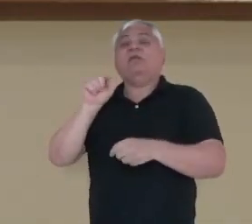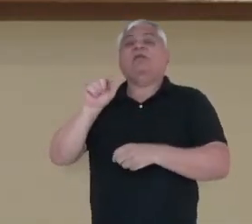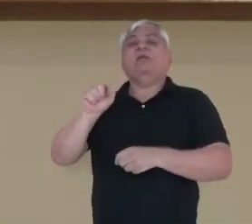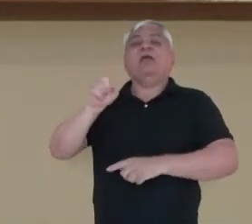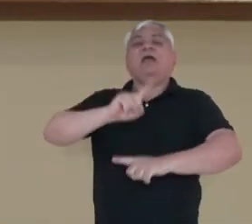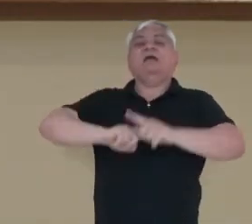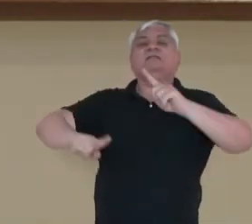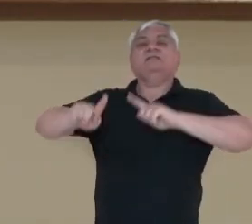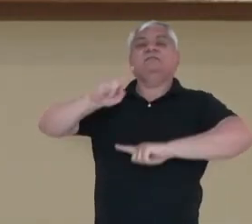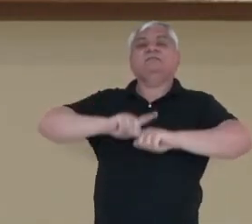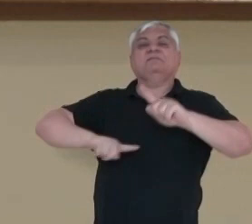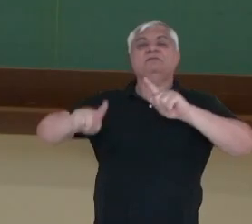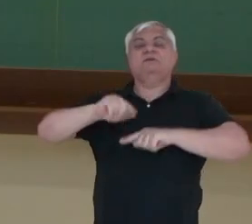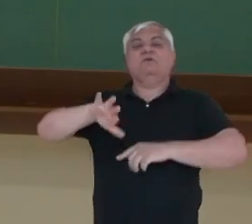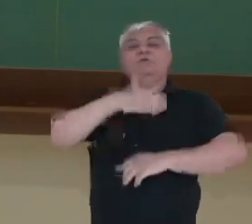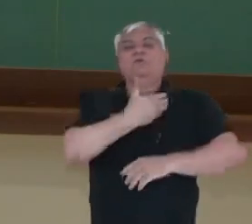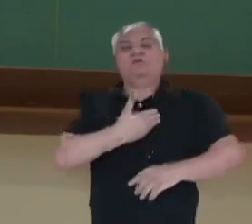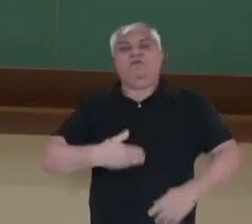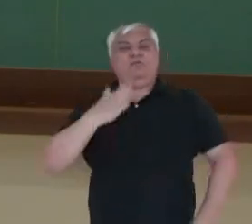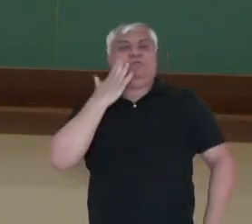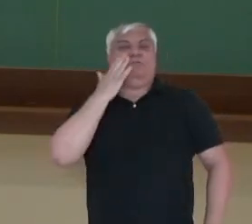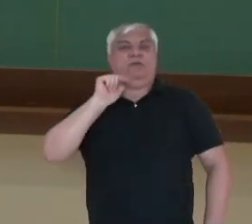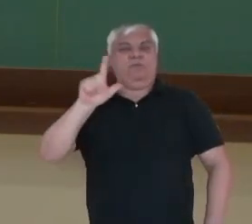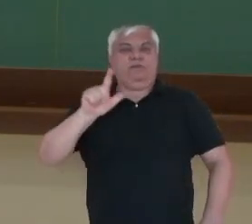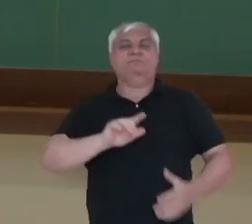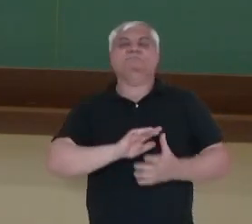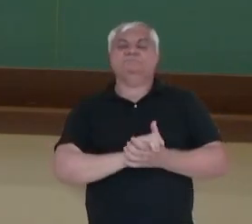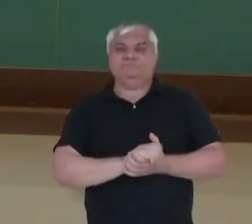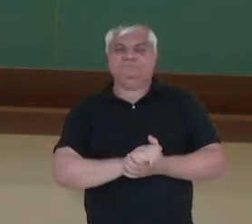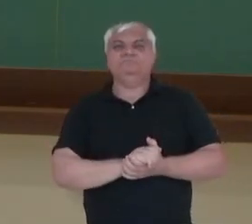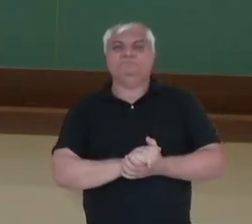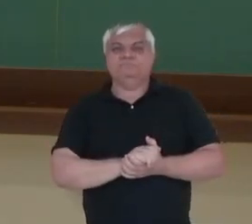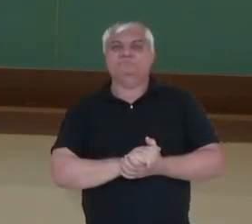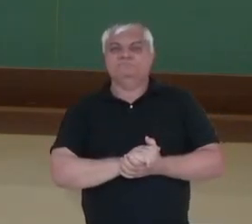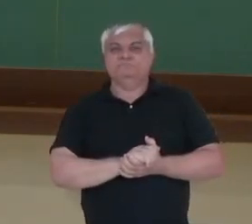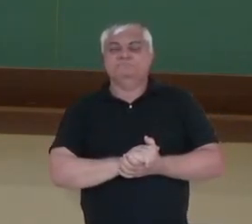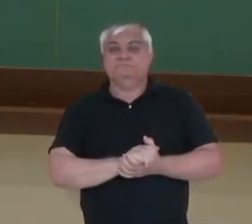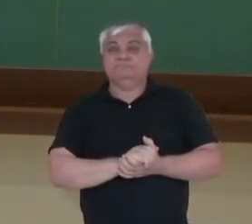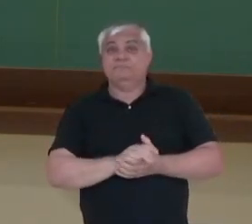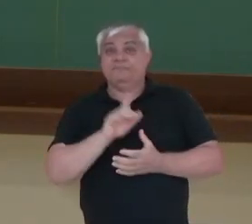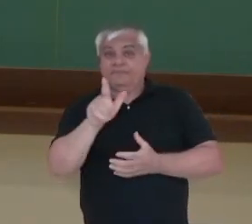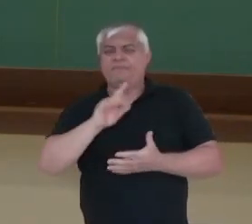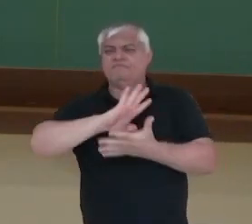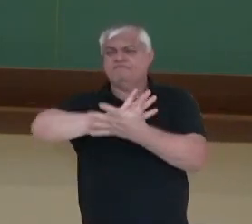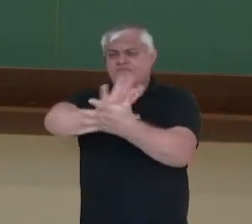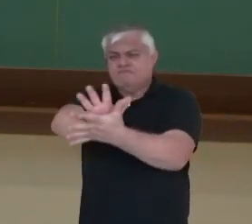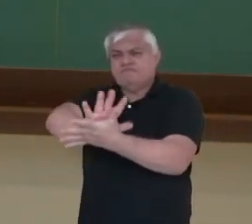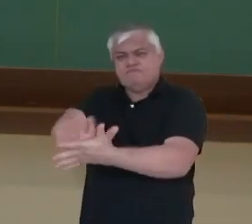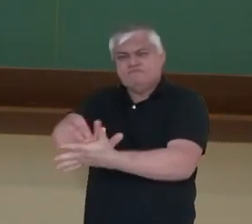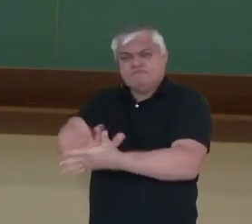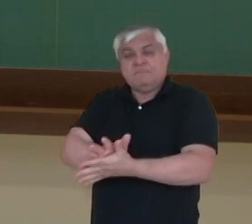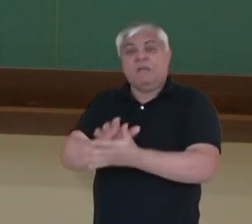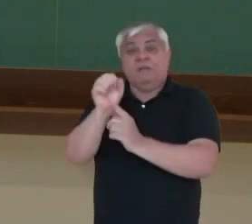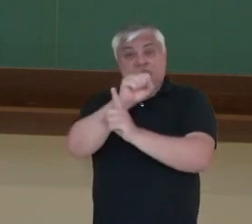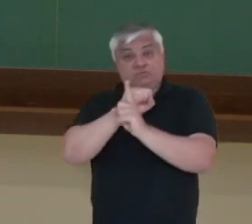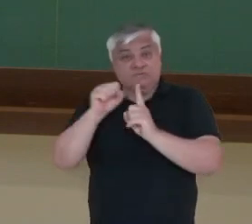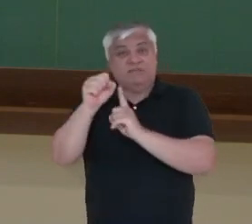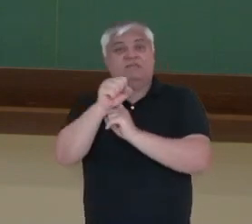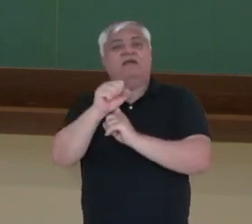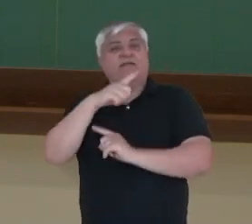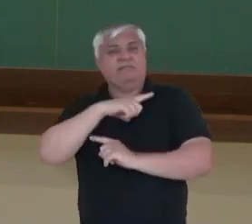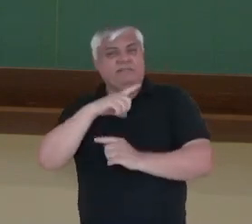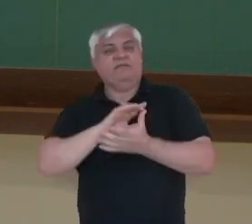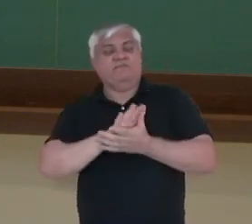administrado pelo governo belga. Mas a gente tem que pensar o seguinte, houve uma opressão da sociedade, então para